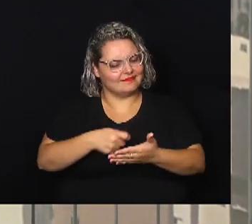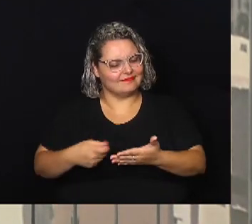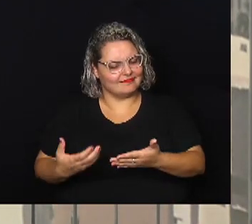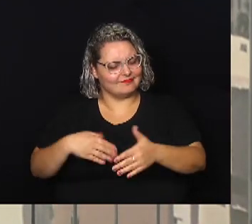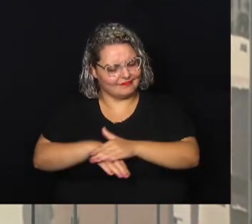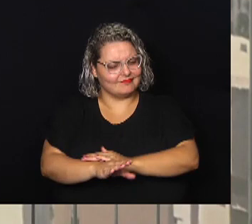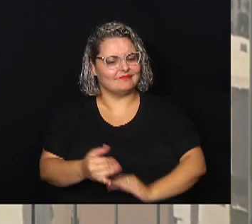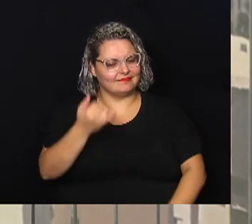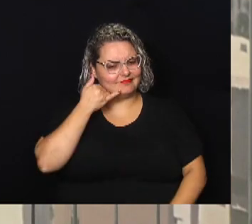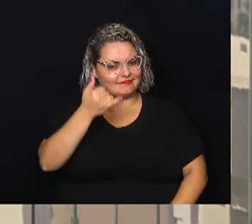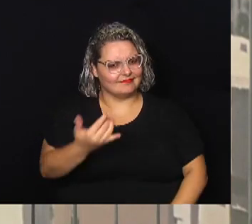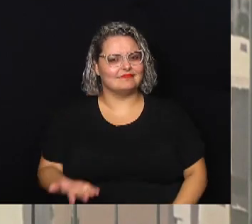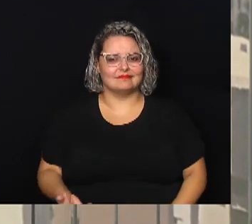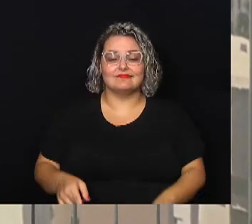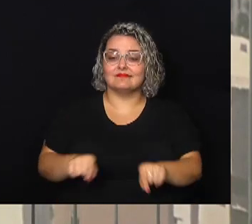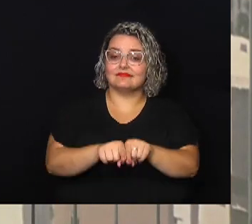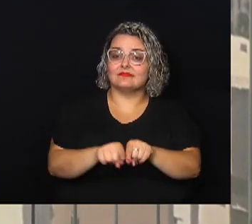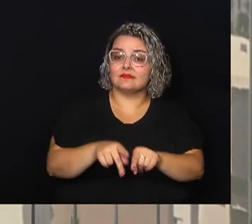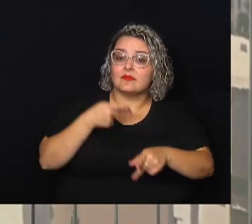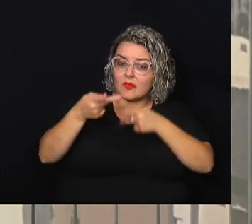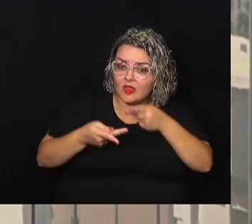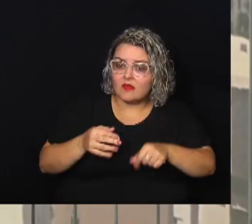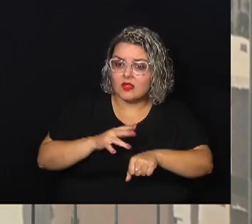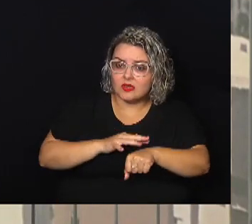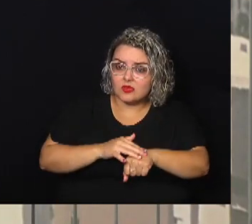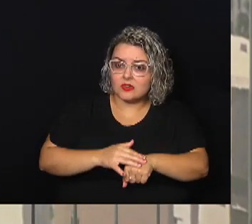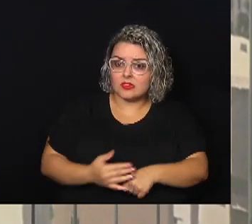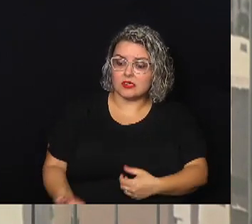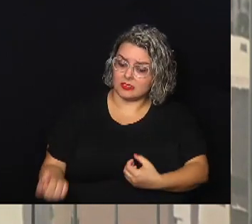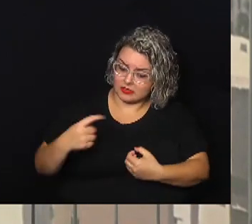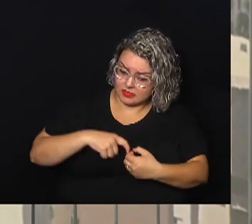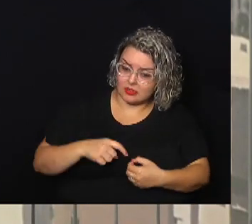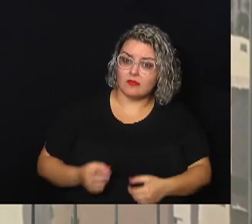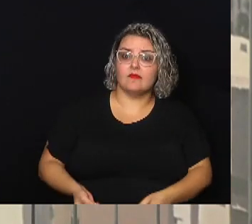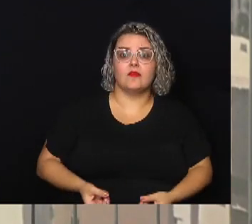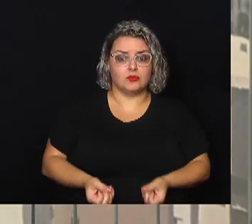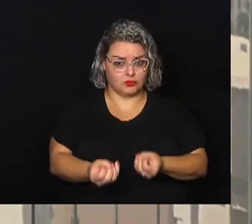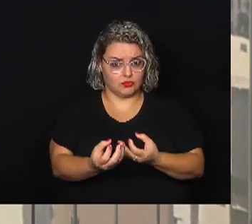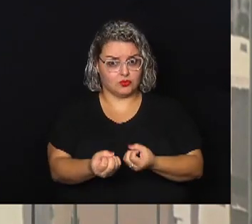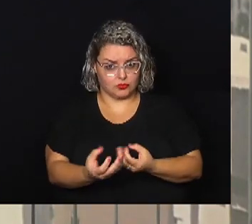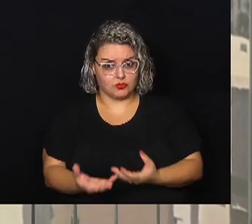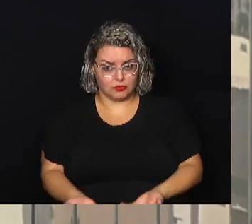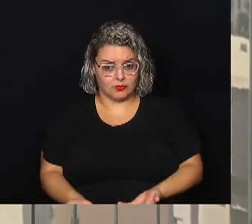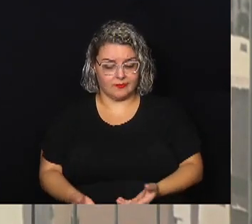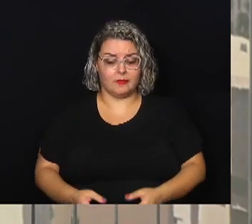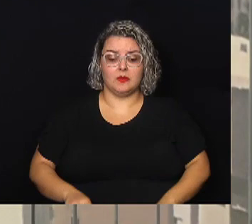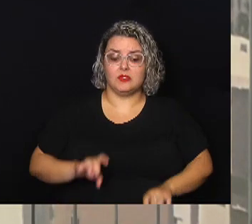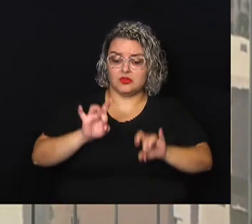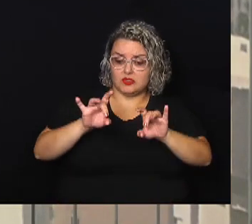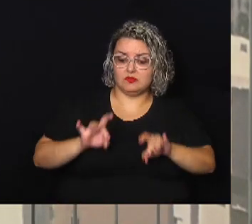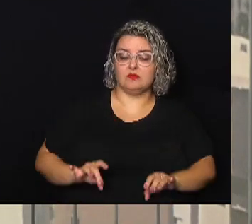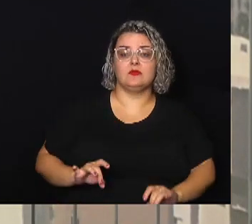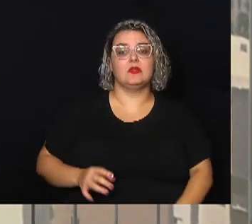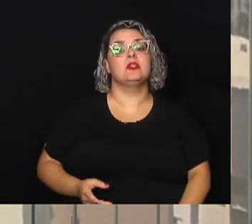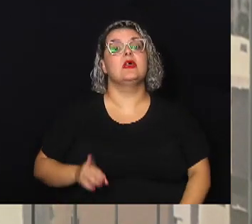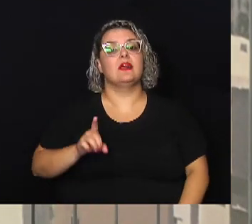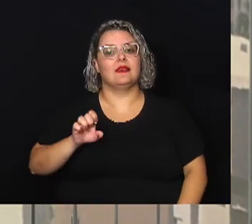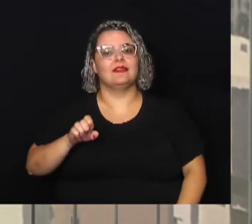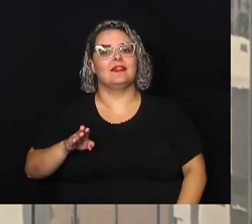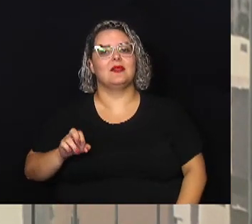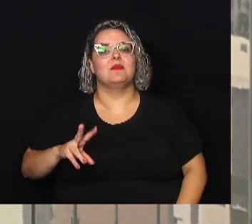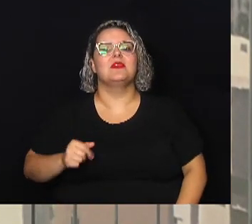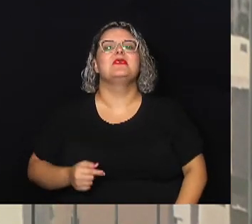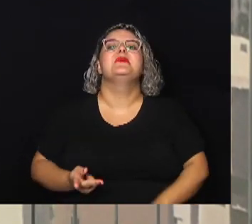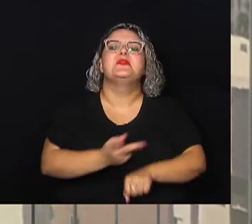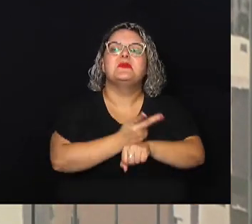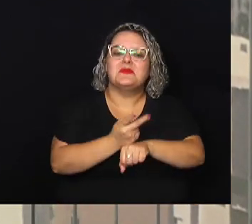celular. Quer que a gente fale sobre alguma doença, que traga um especialista aqui? É só mandar para cá que a nossa produção, a Débora Martins, vai atrás